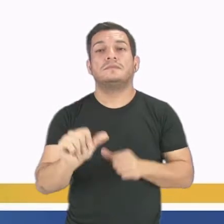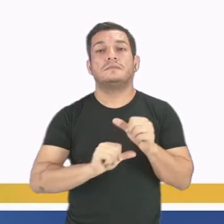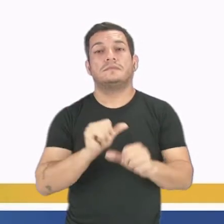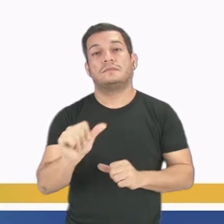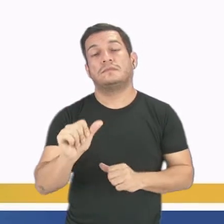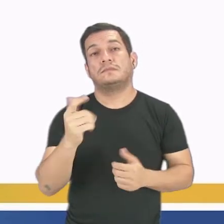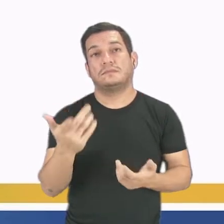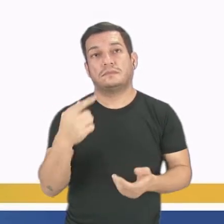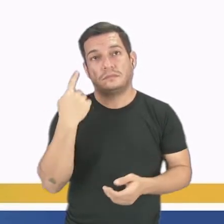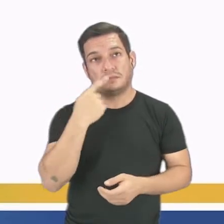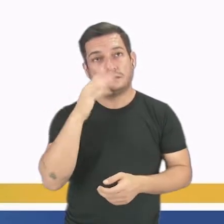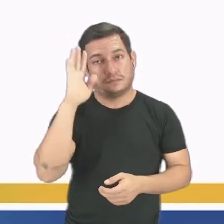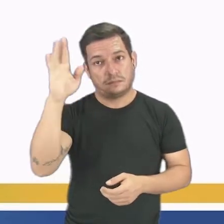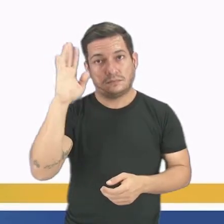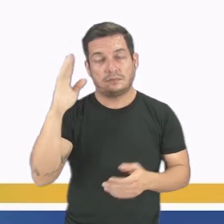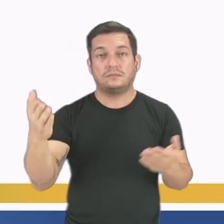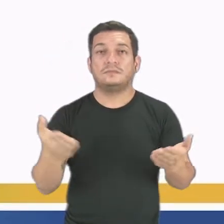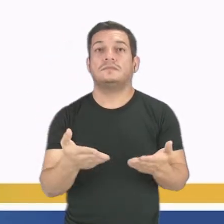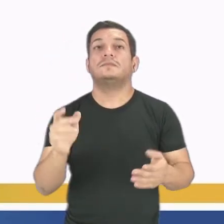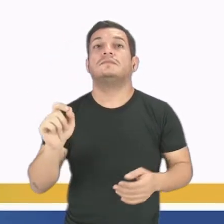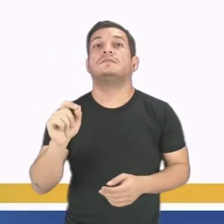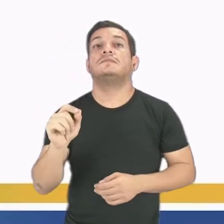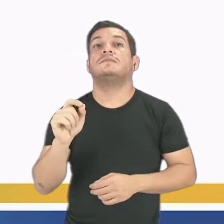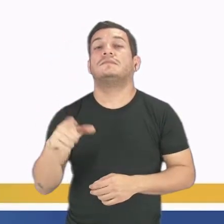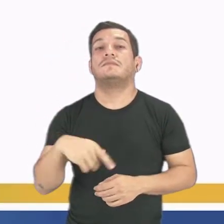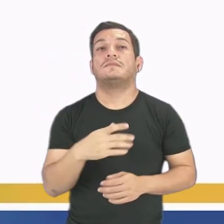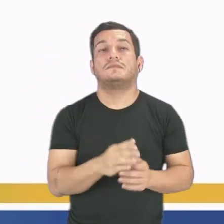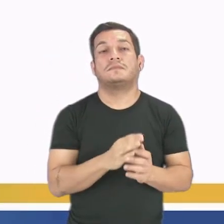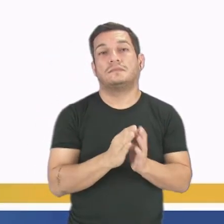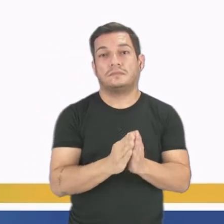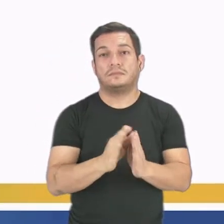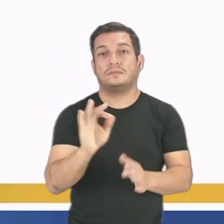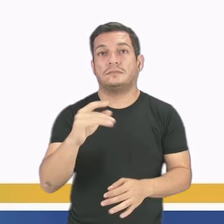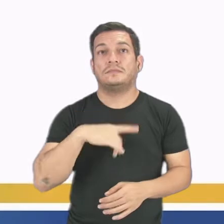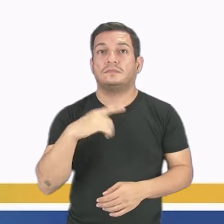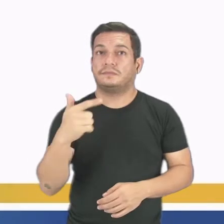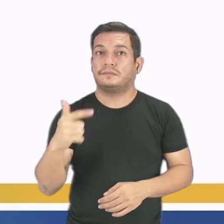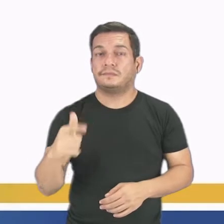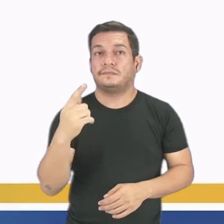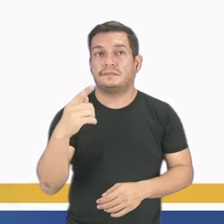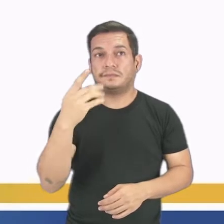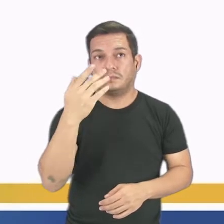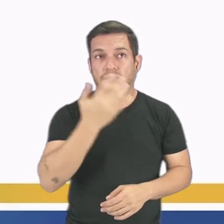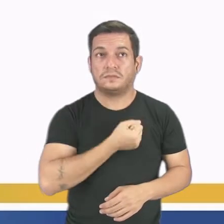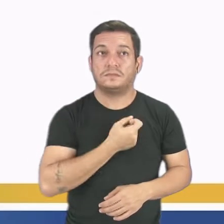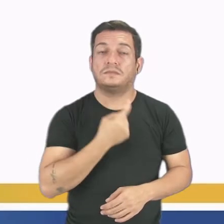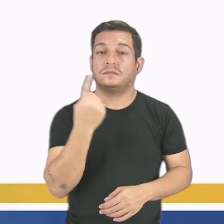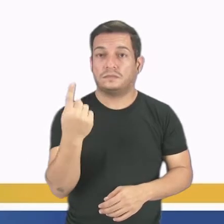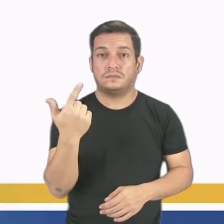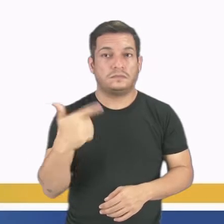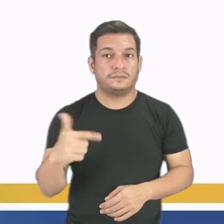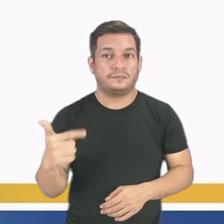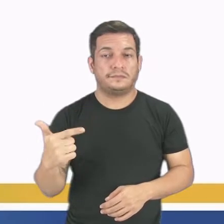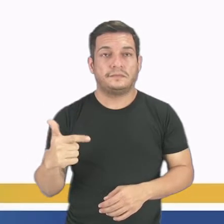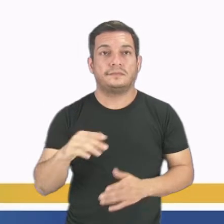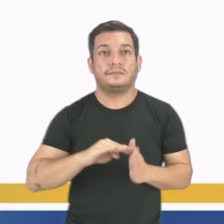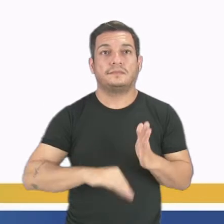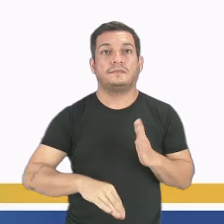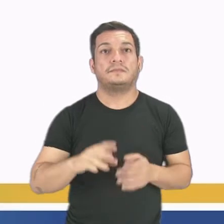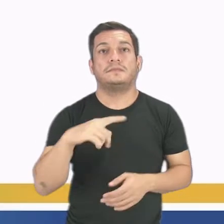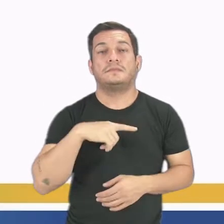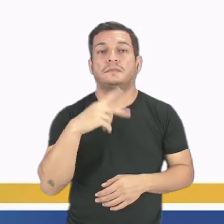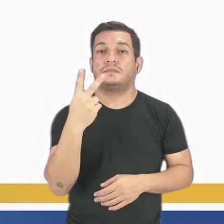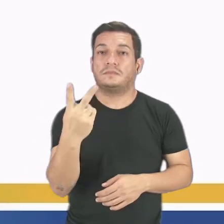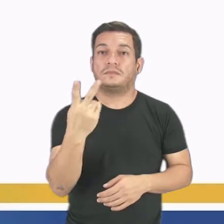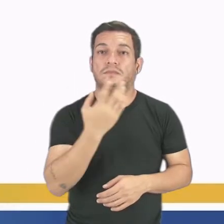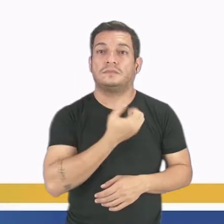fazer? Imagine agora, tá, que esse dado não vai possuir uma face com o número 1. E ele vai possuir